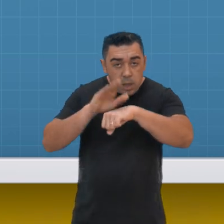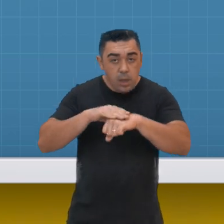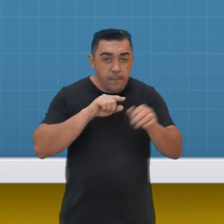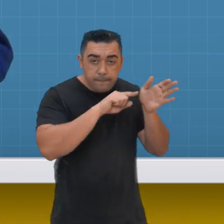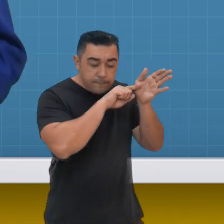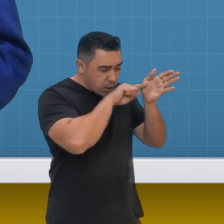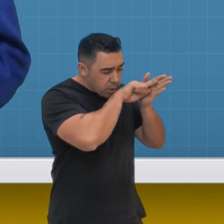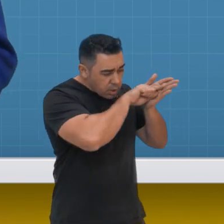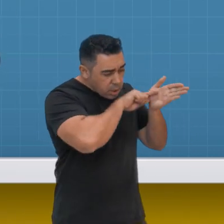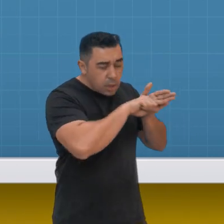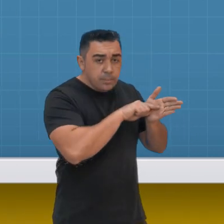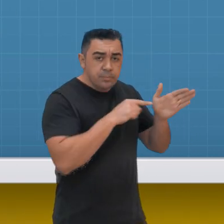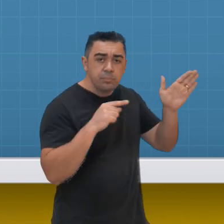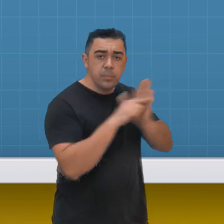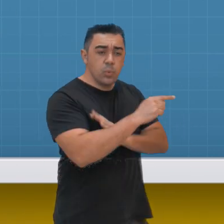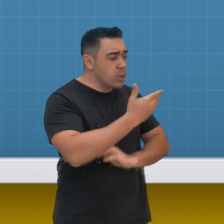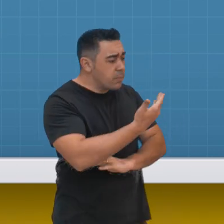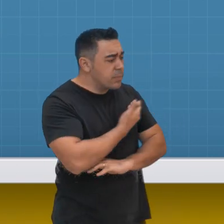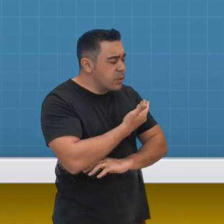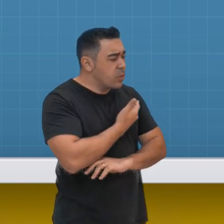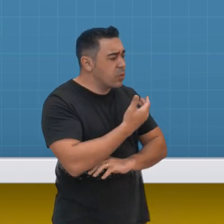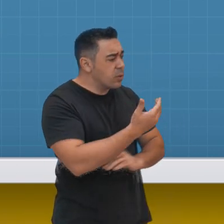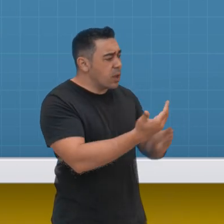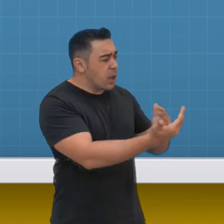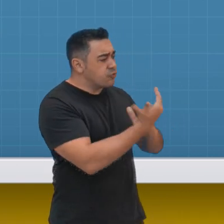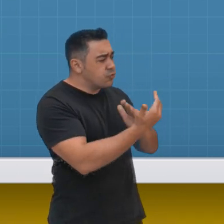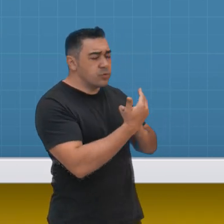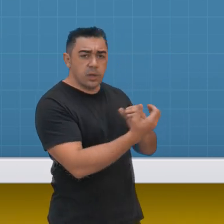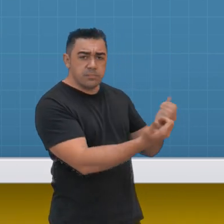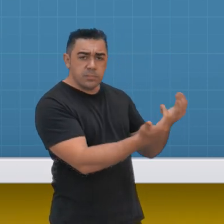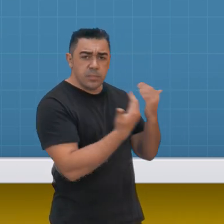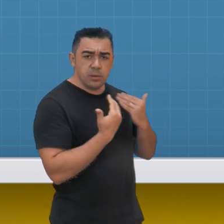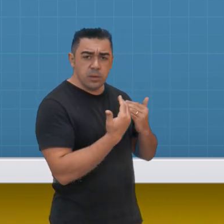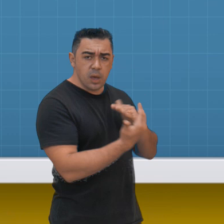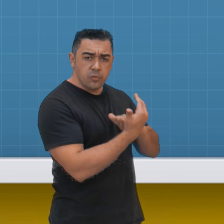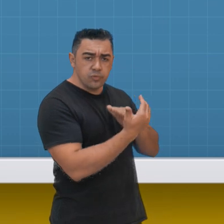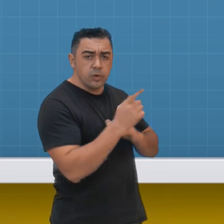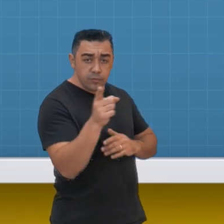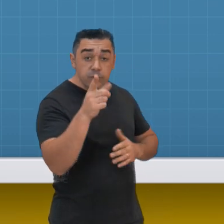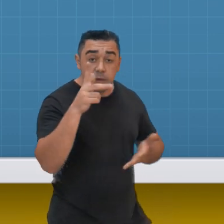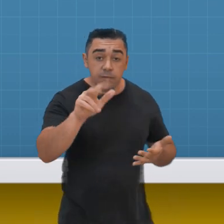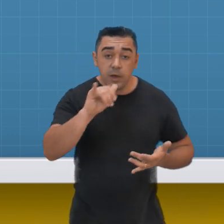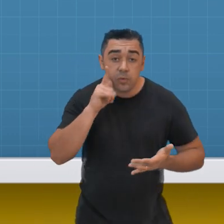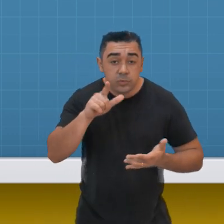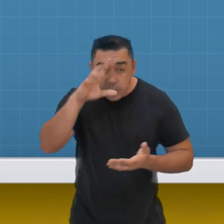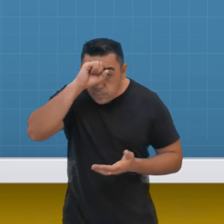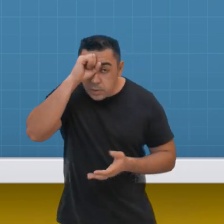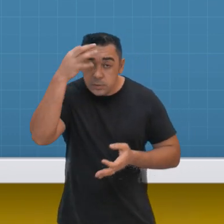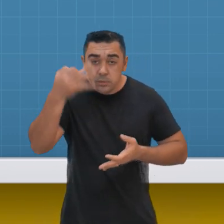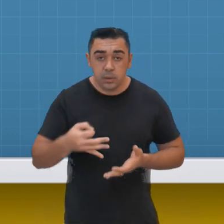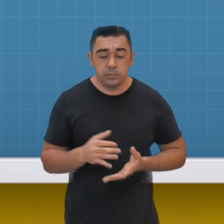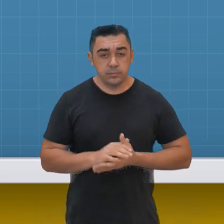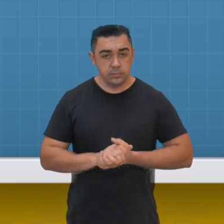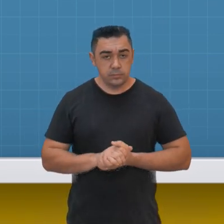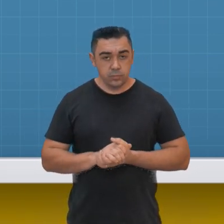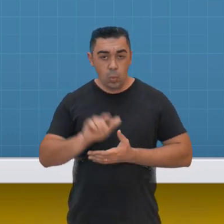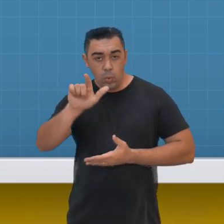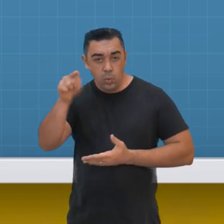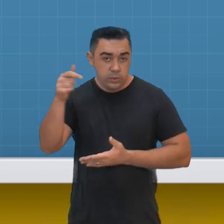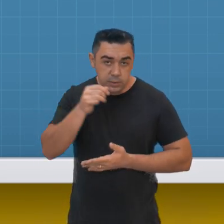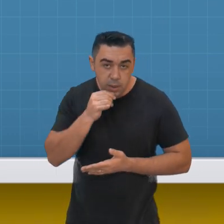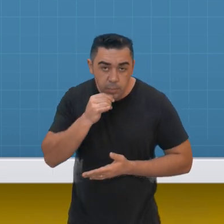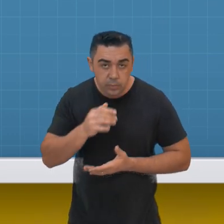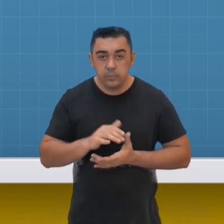vai perguntar para o teu colega, insista naquilo e que você vai conseguir aprender.